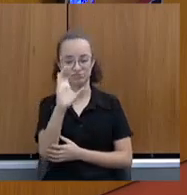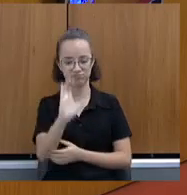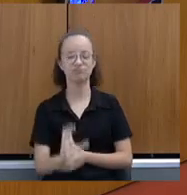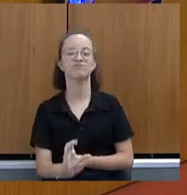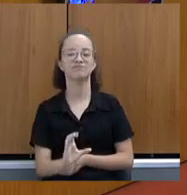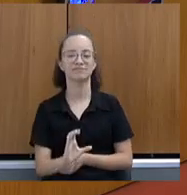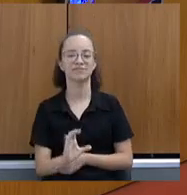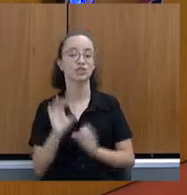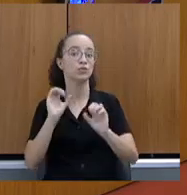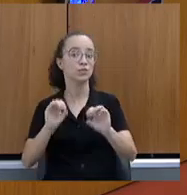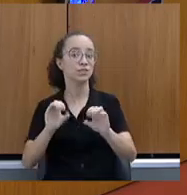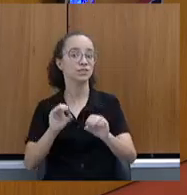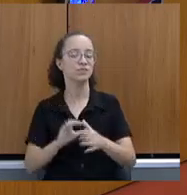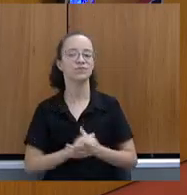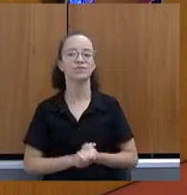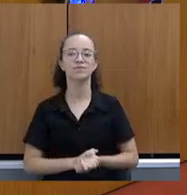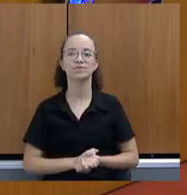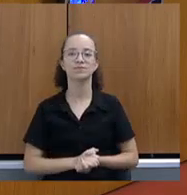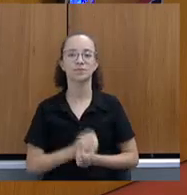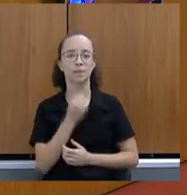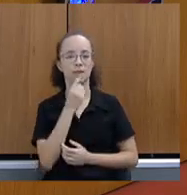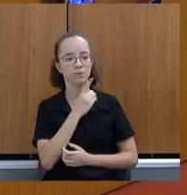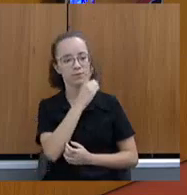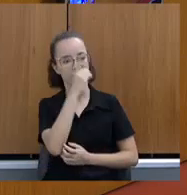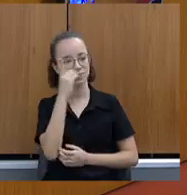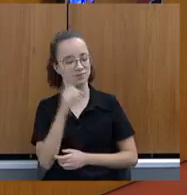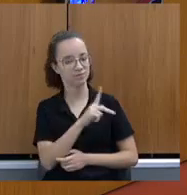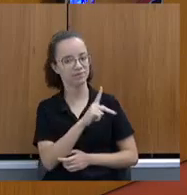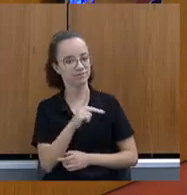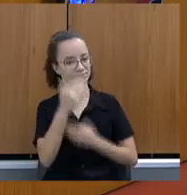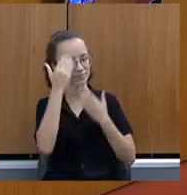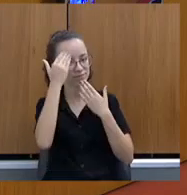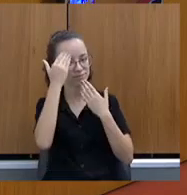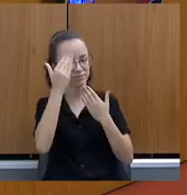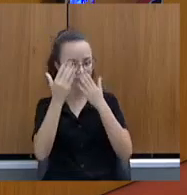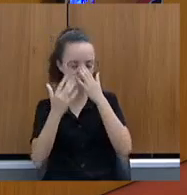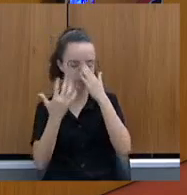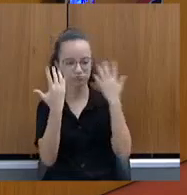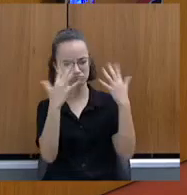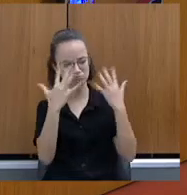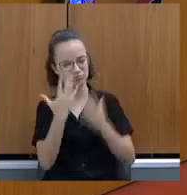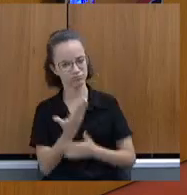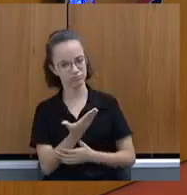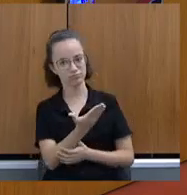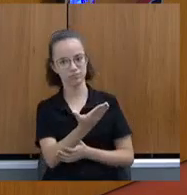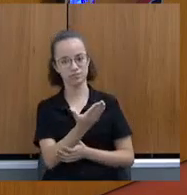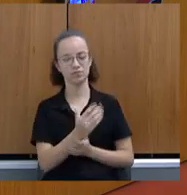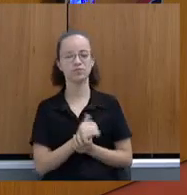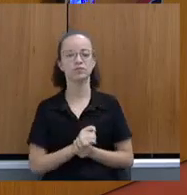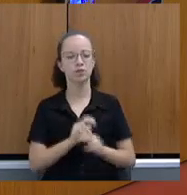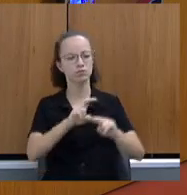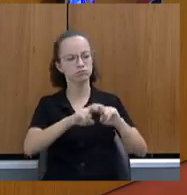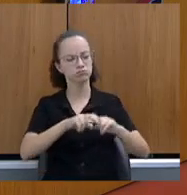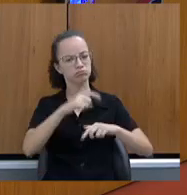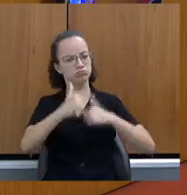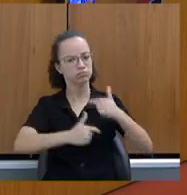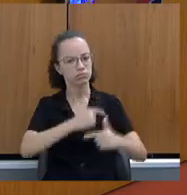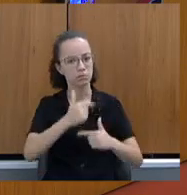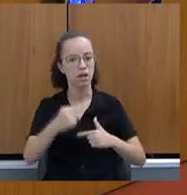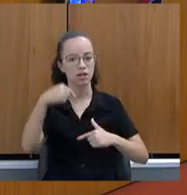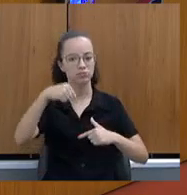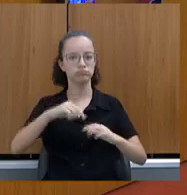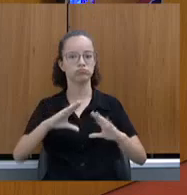de educação Bom dia presidente Obrigada parabenizar vossa excelência pelo trabalho nessa